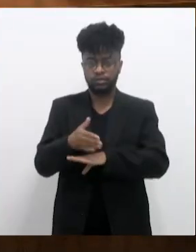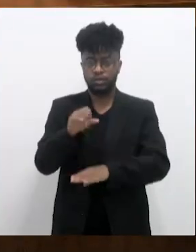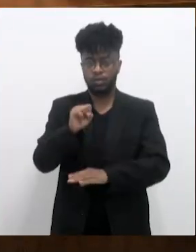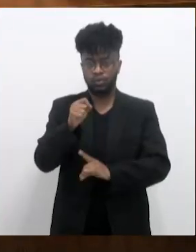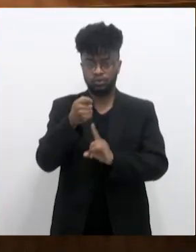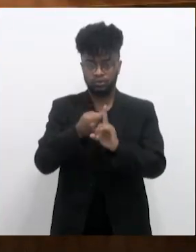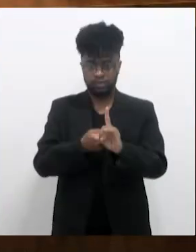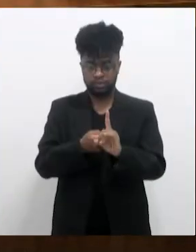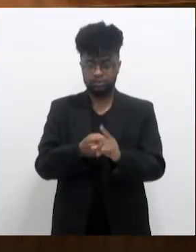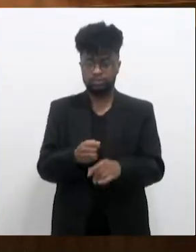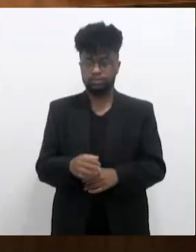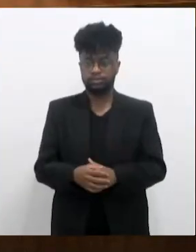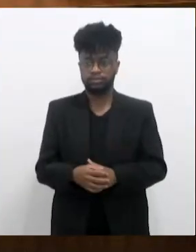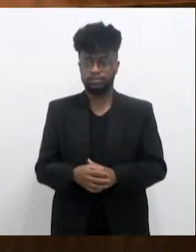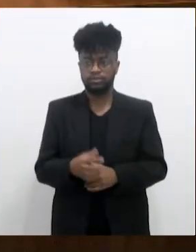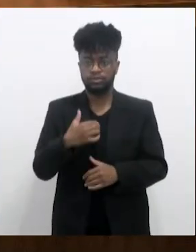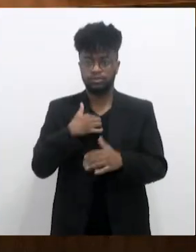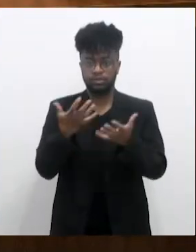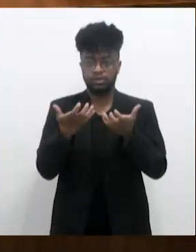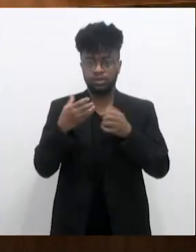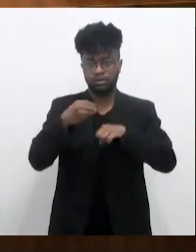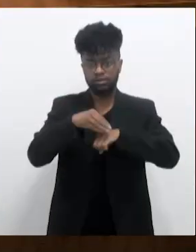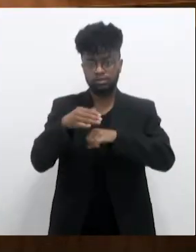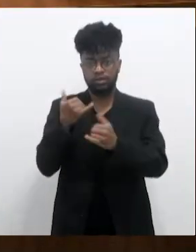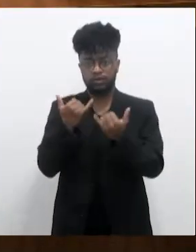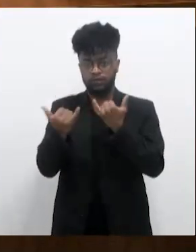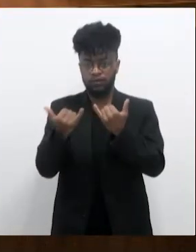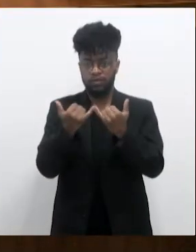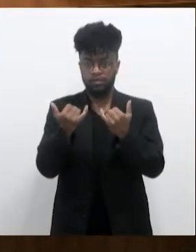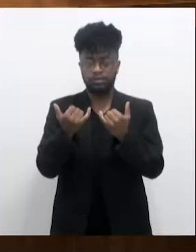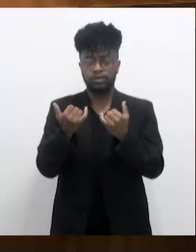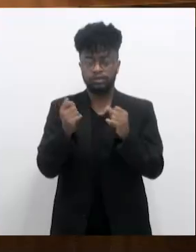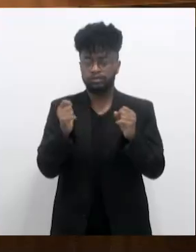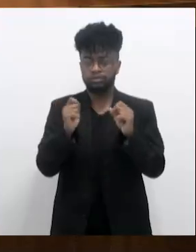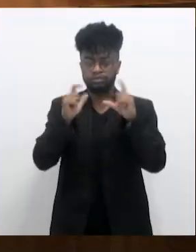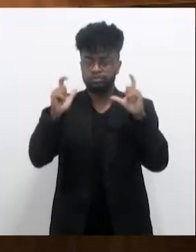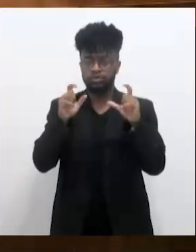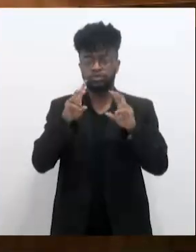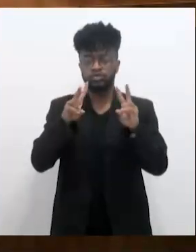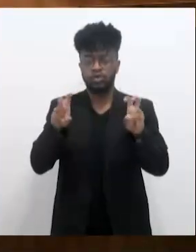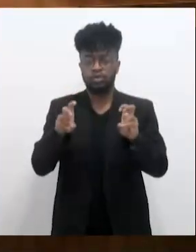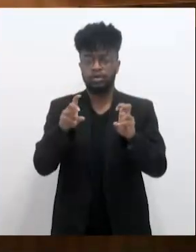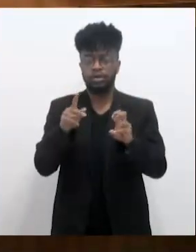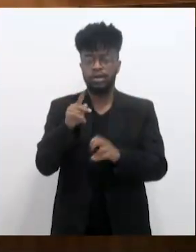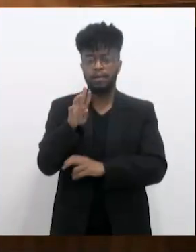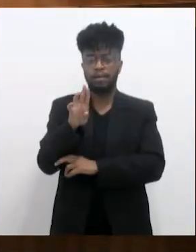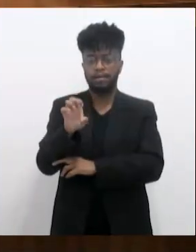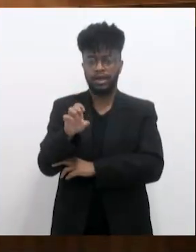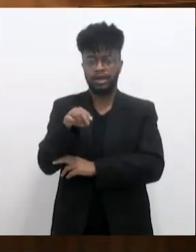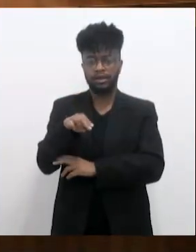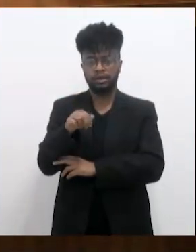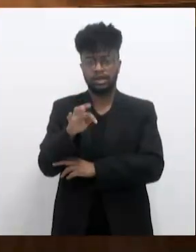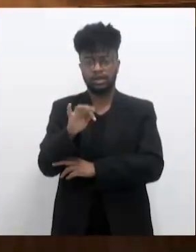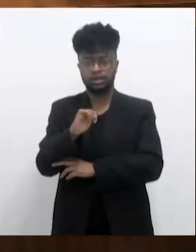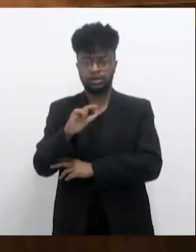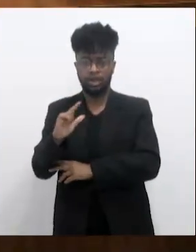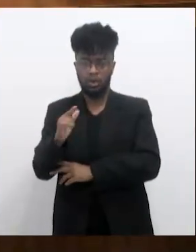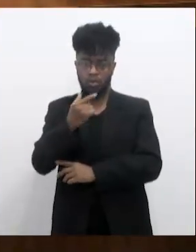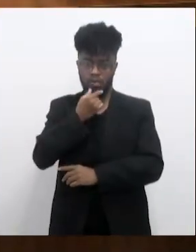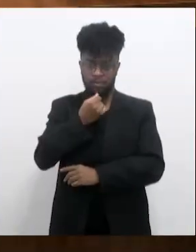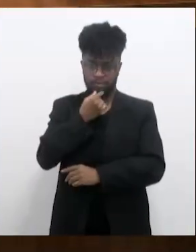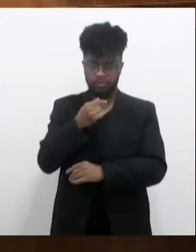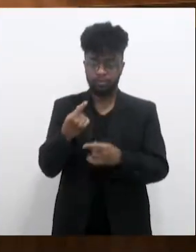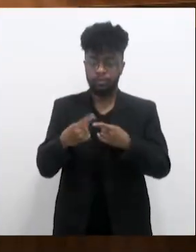meses. Queria trazer um dado bastante alarmante quando a gente fala do pré-natal masculino, tá? Em 2023,